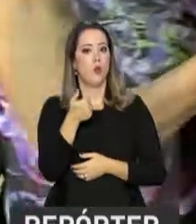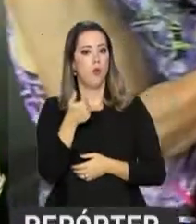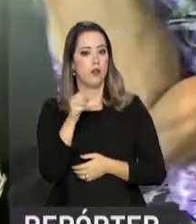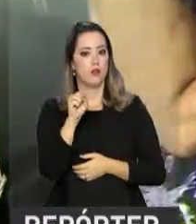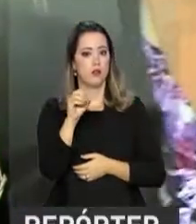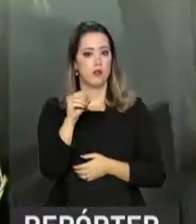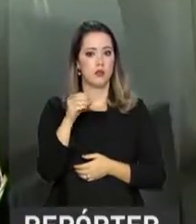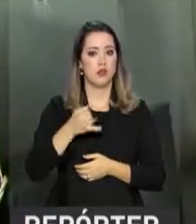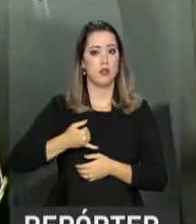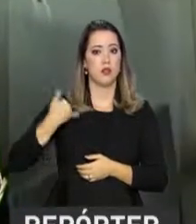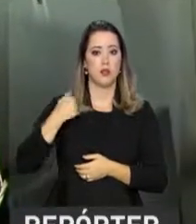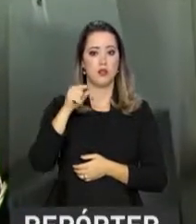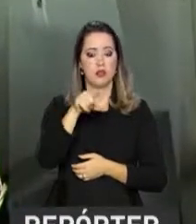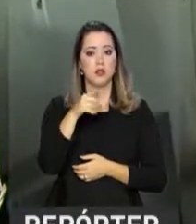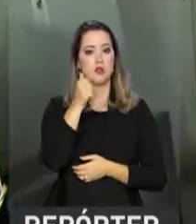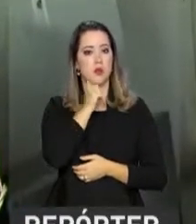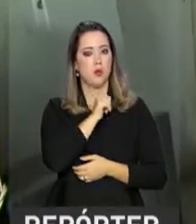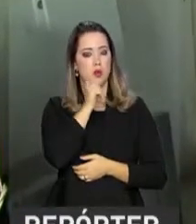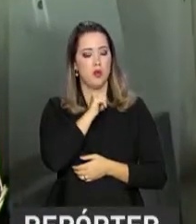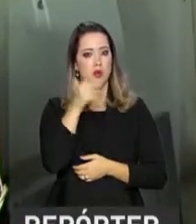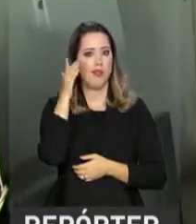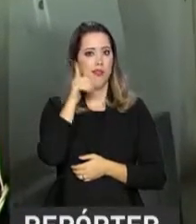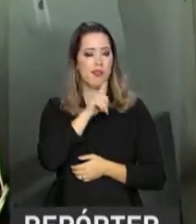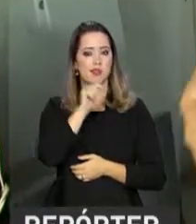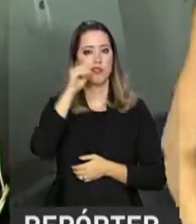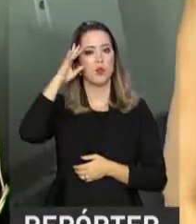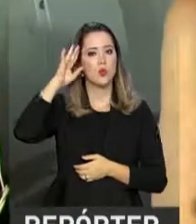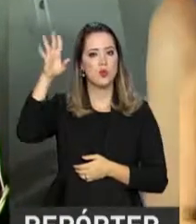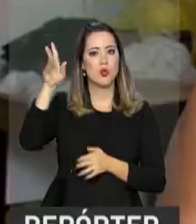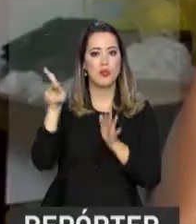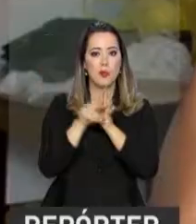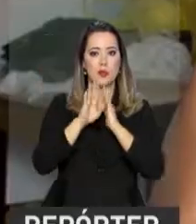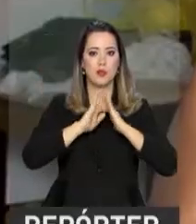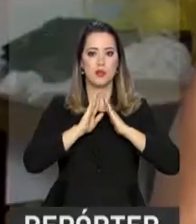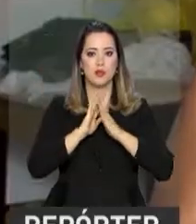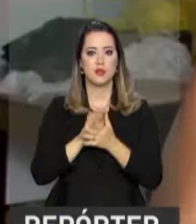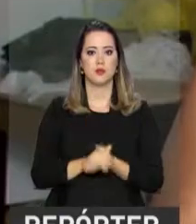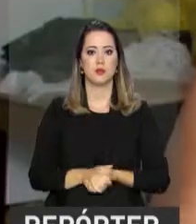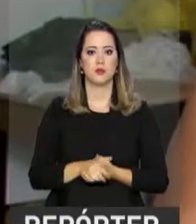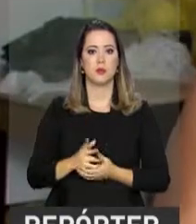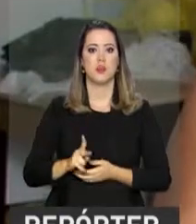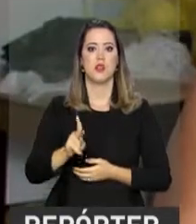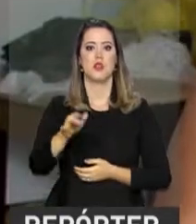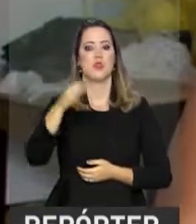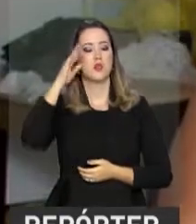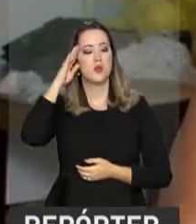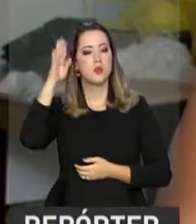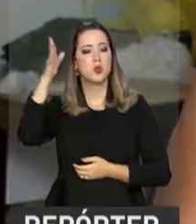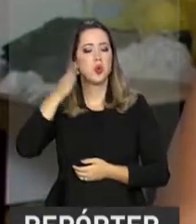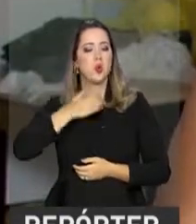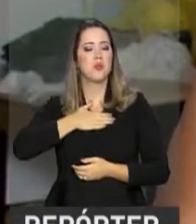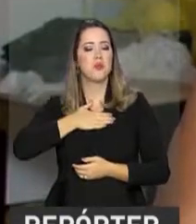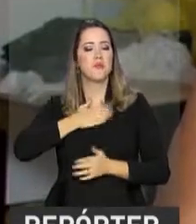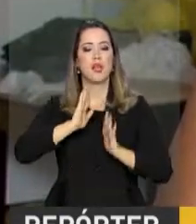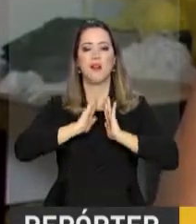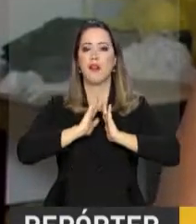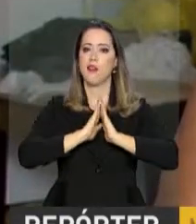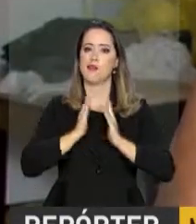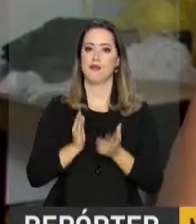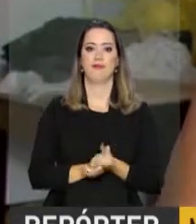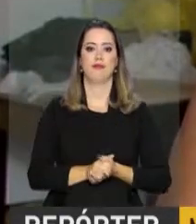80 anos a aposentada realiza o sonho da casa própria sempre sonhando a minha casa e não queria que a minha